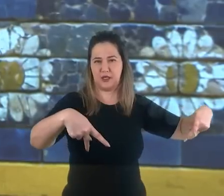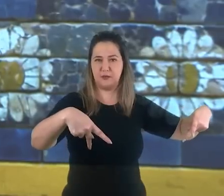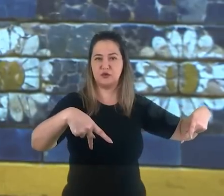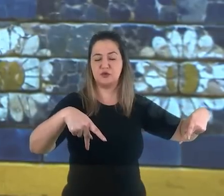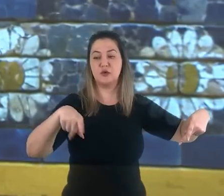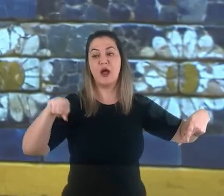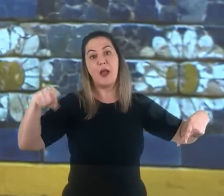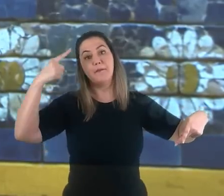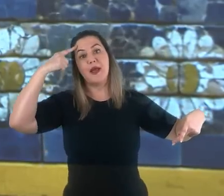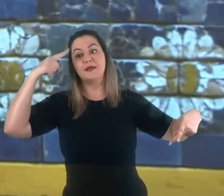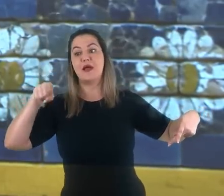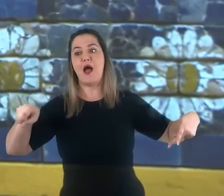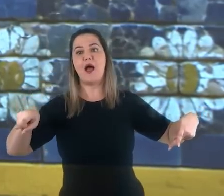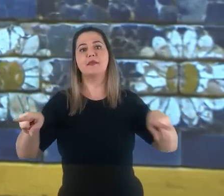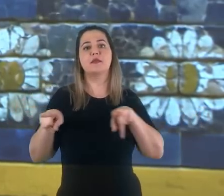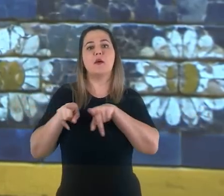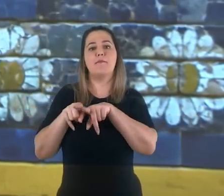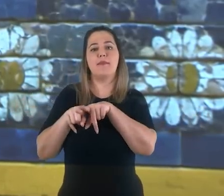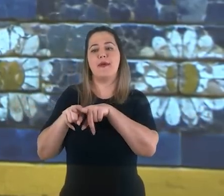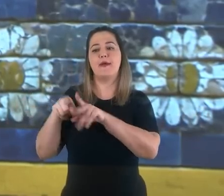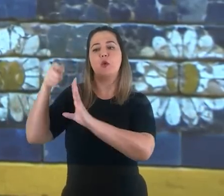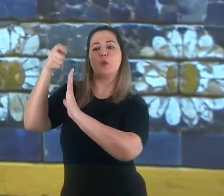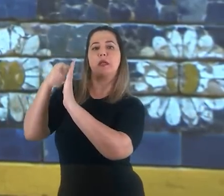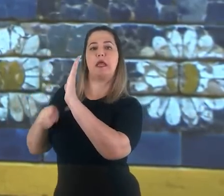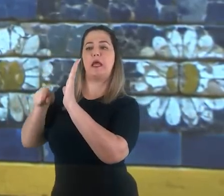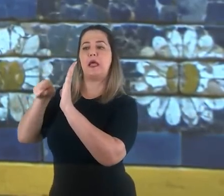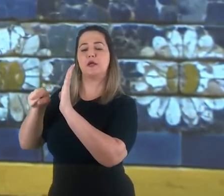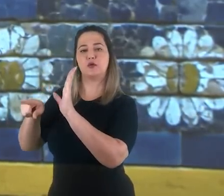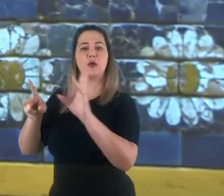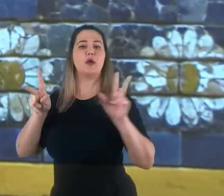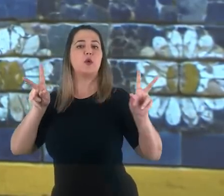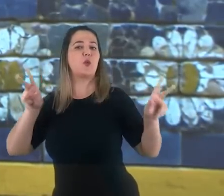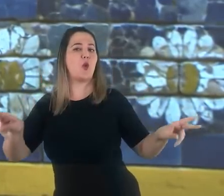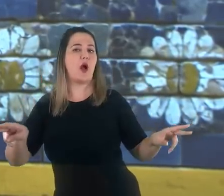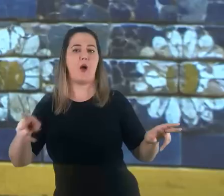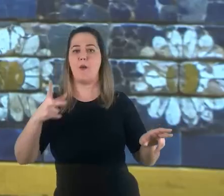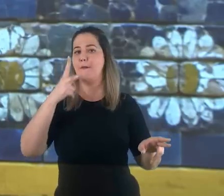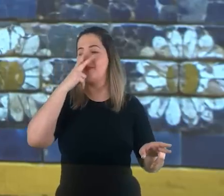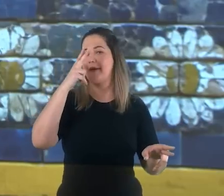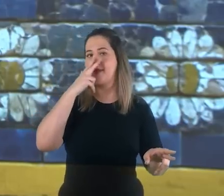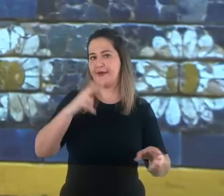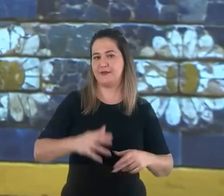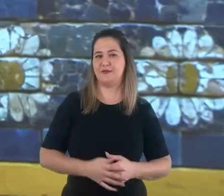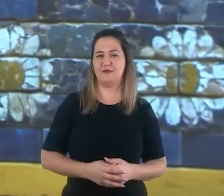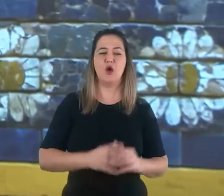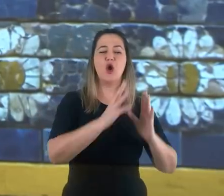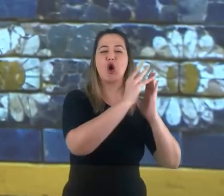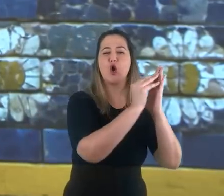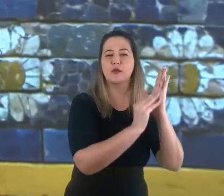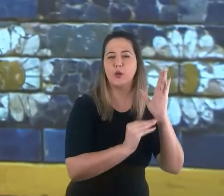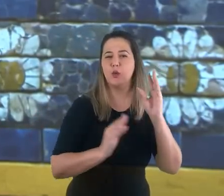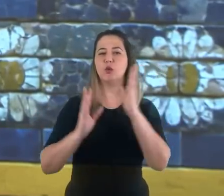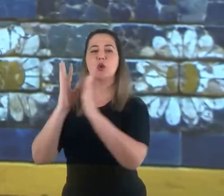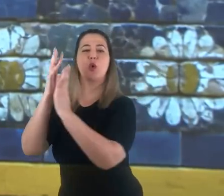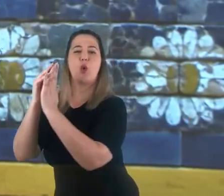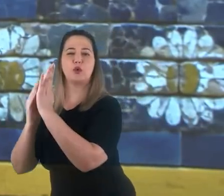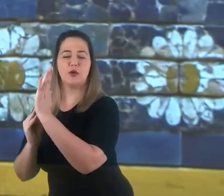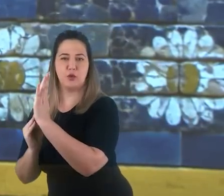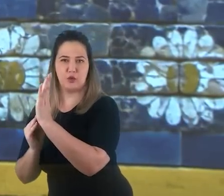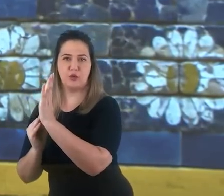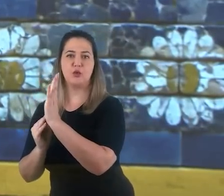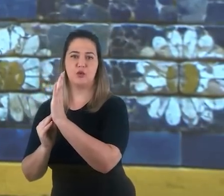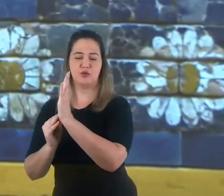eu mostrei, e o livro de Daniel, especialmente no que diz respeito ao conteúdo da revelação no eixo temporal, isto é,